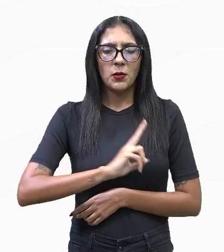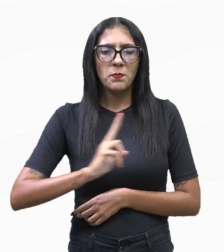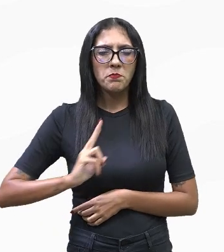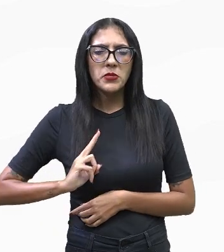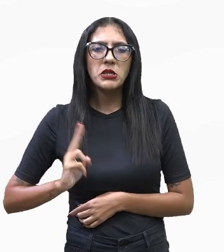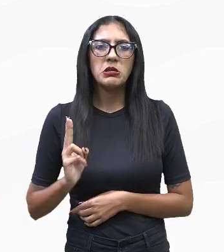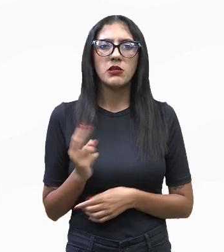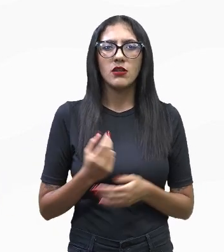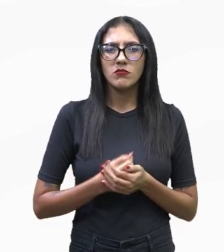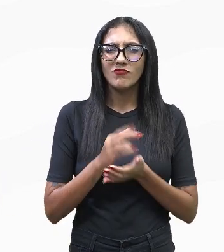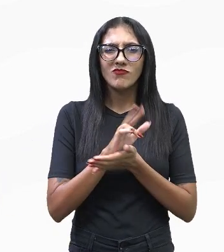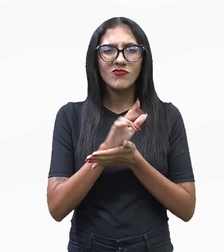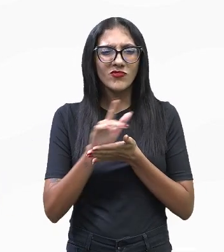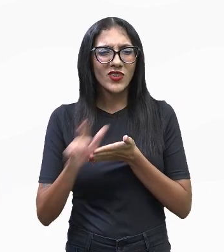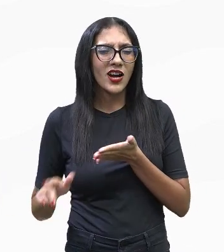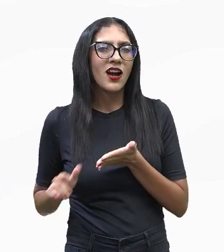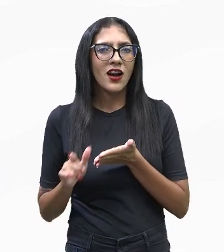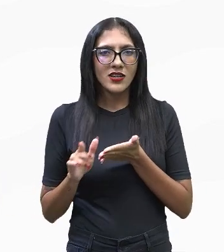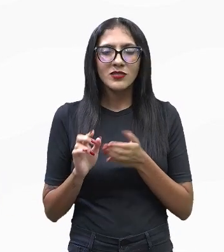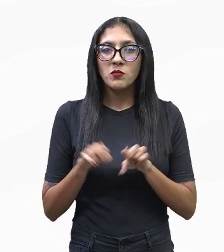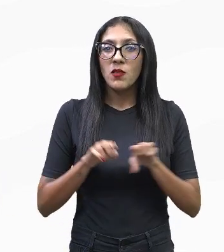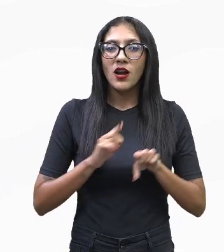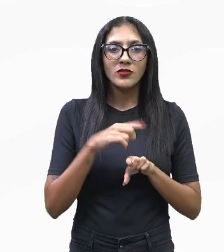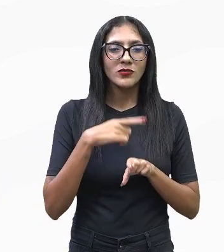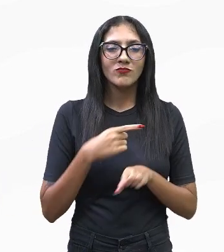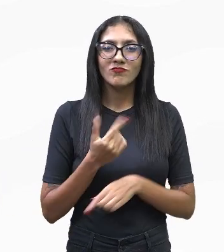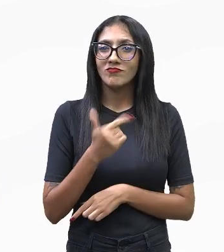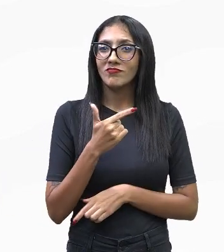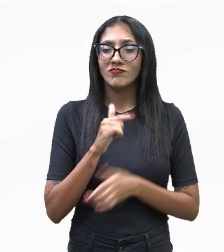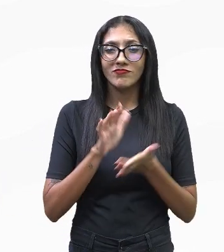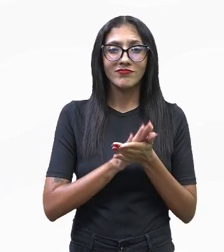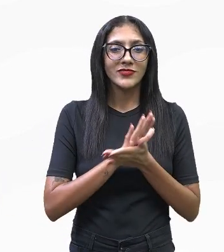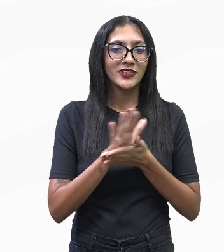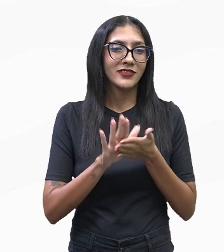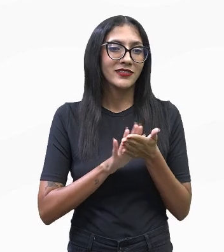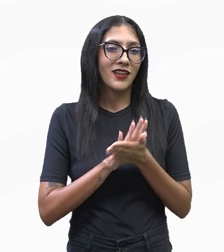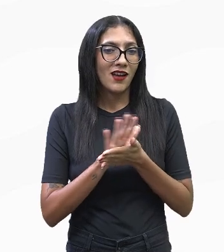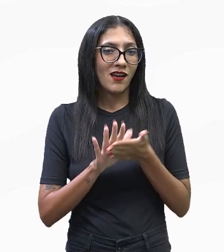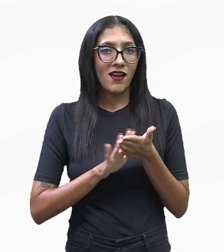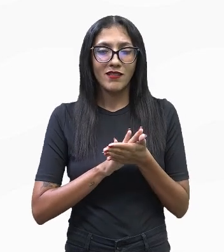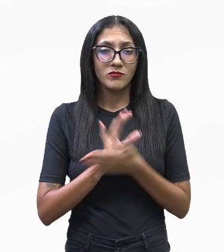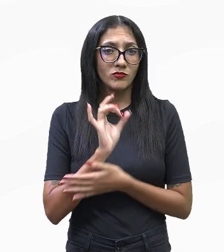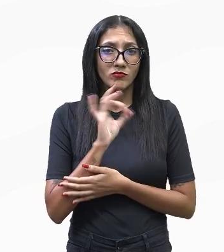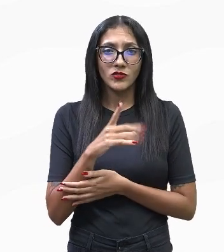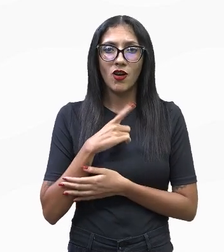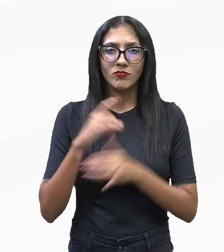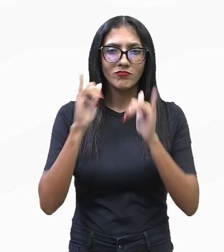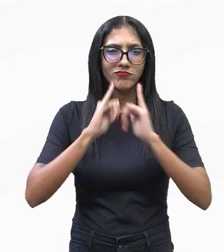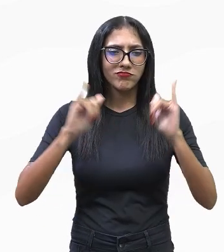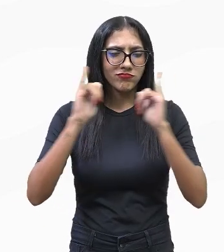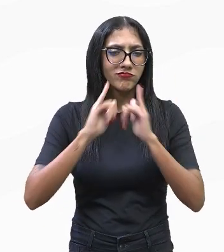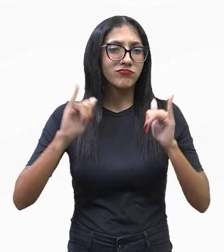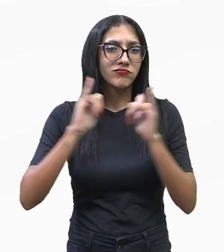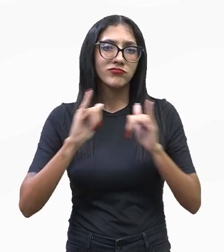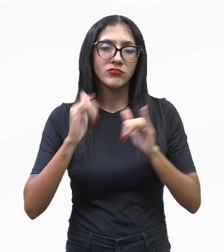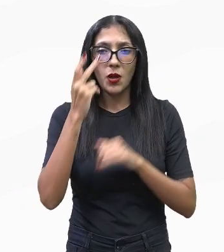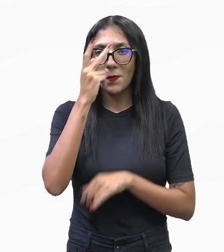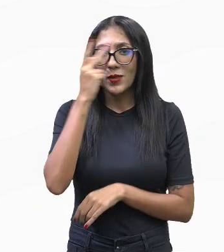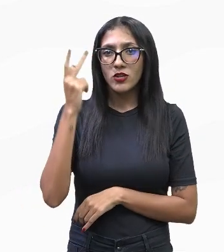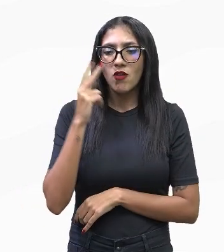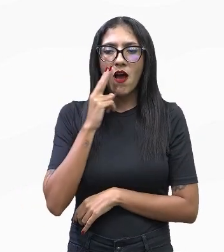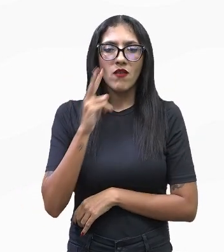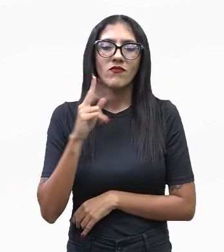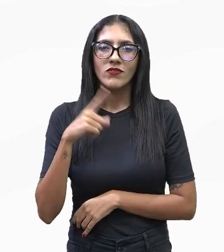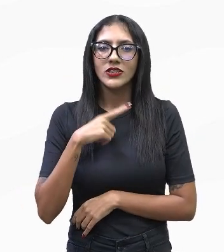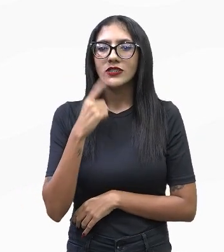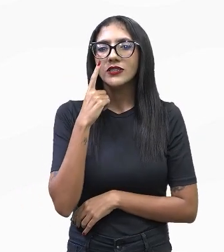minerais, tem isso e aquilo. E não tem nada disso. A maioria das vezes é marketing, né? Para atrair mesmo o consumidor. A